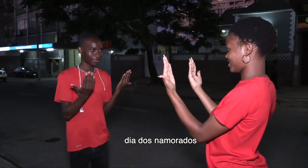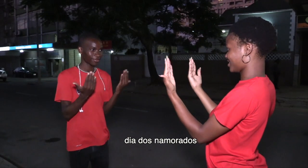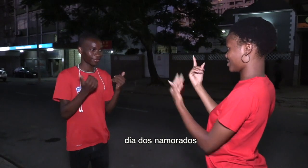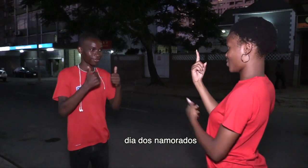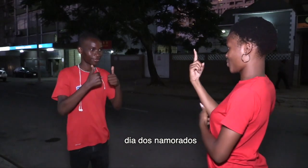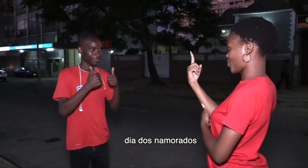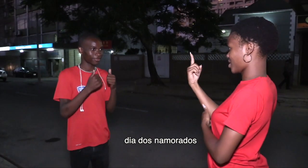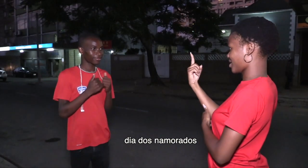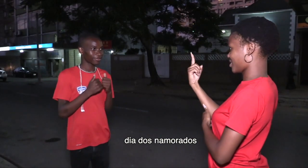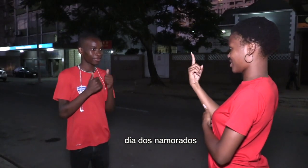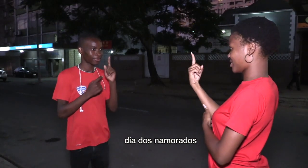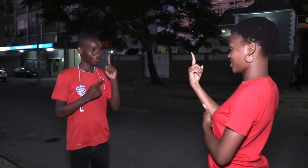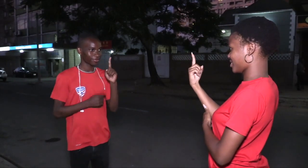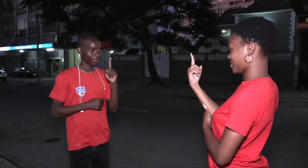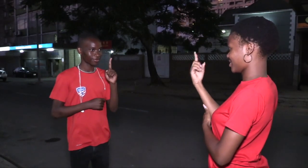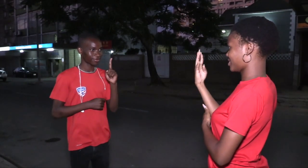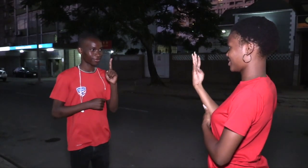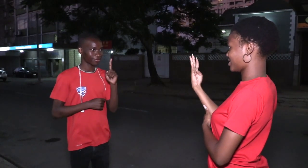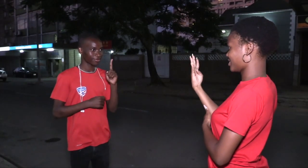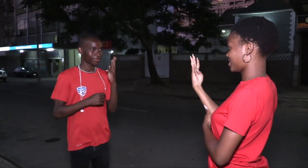Dia dos Namorados.